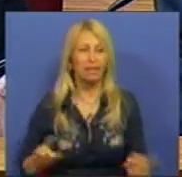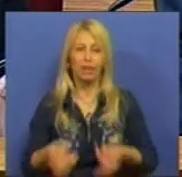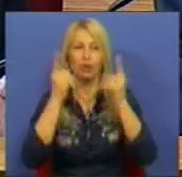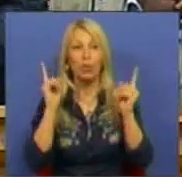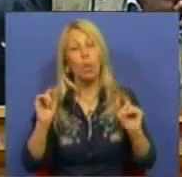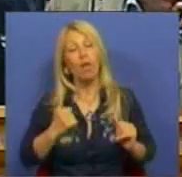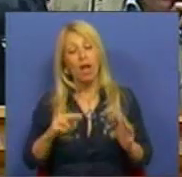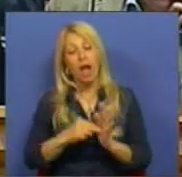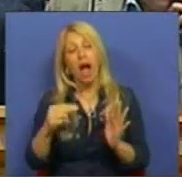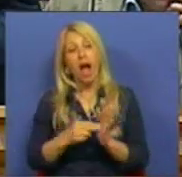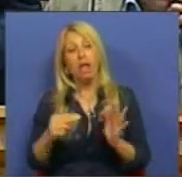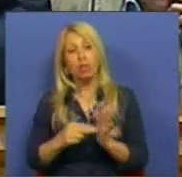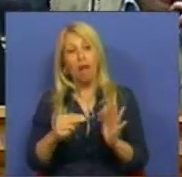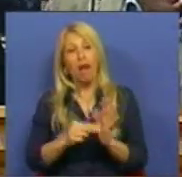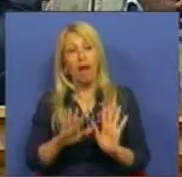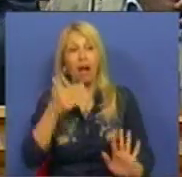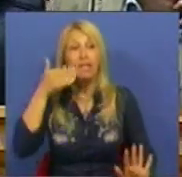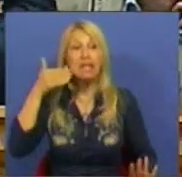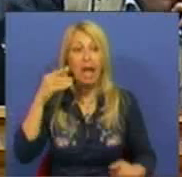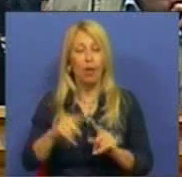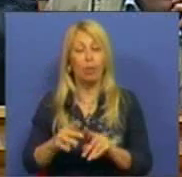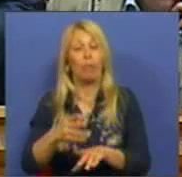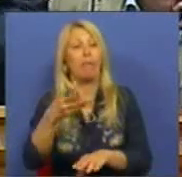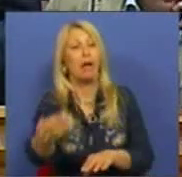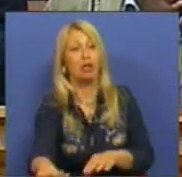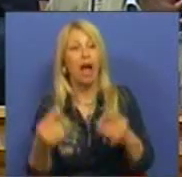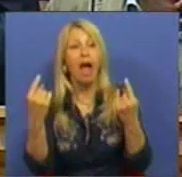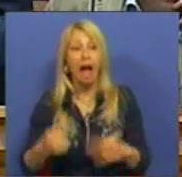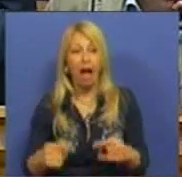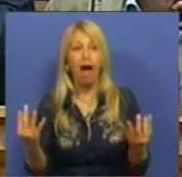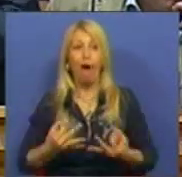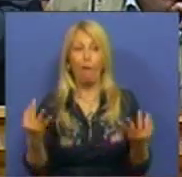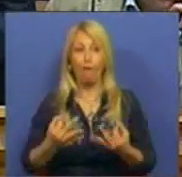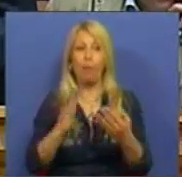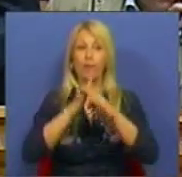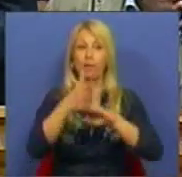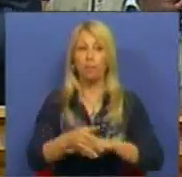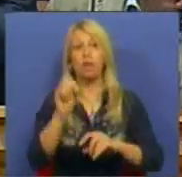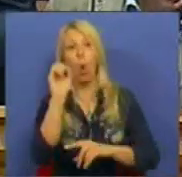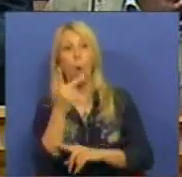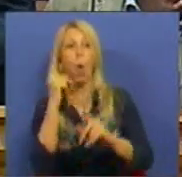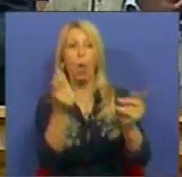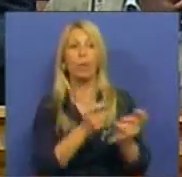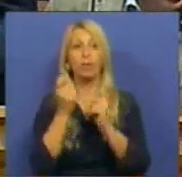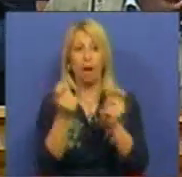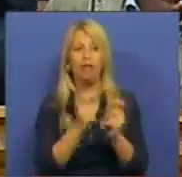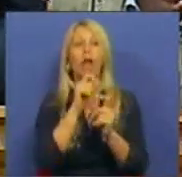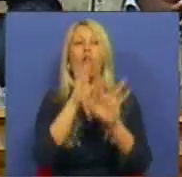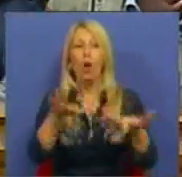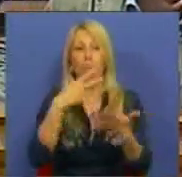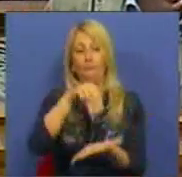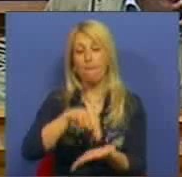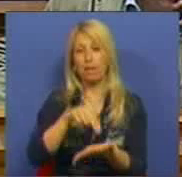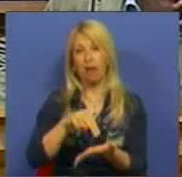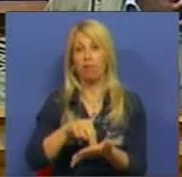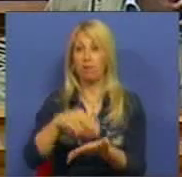do que tarde, haja, na verdade, uma interpelação e um debate que possa ter a presença do Sr. Primeiro-Ministro,